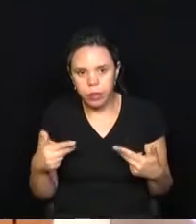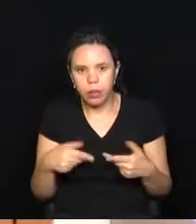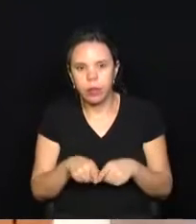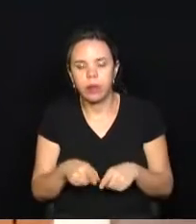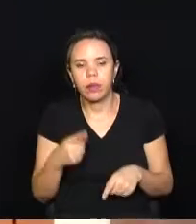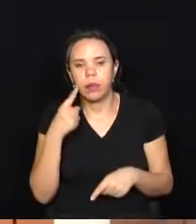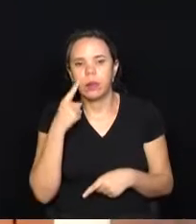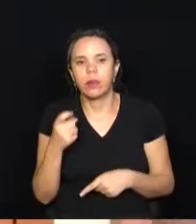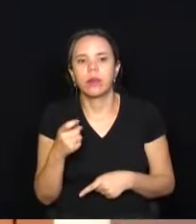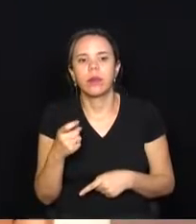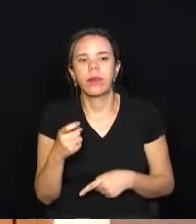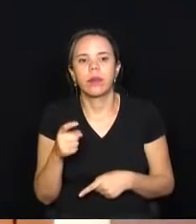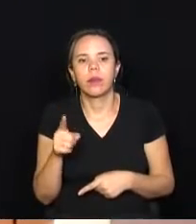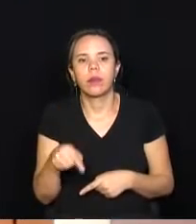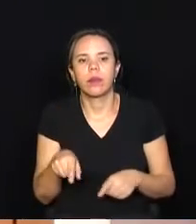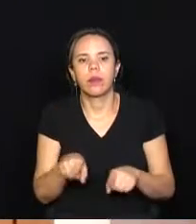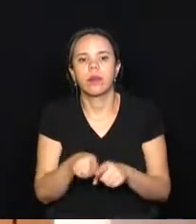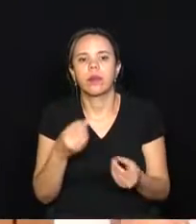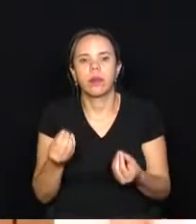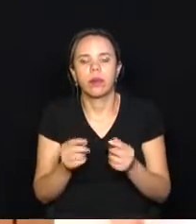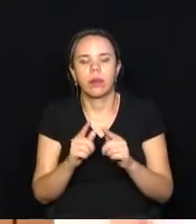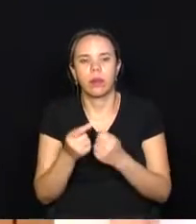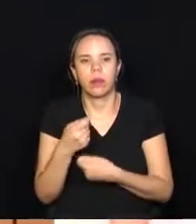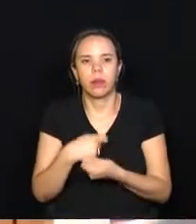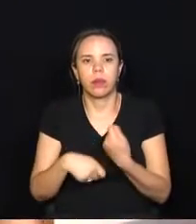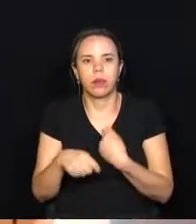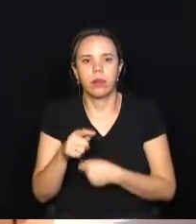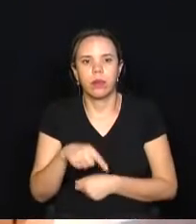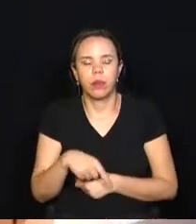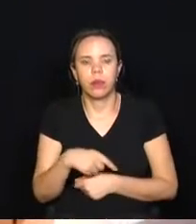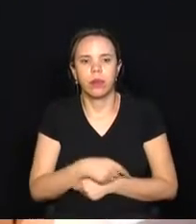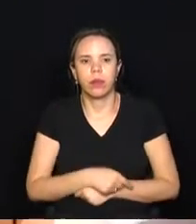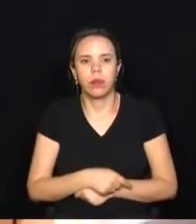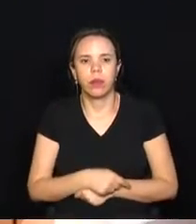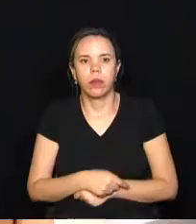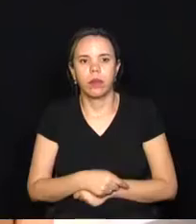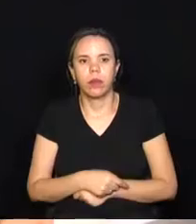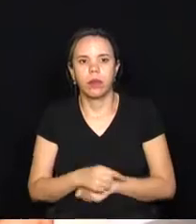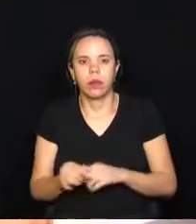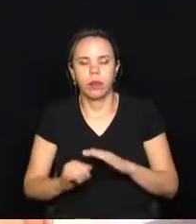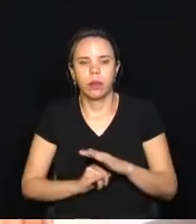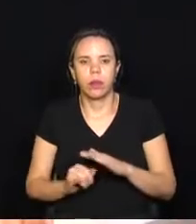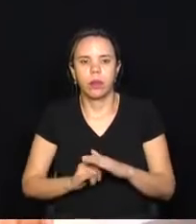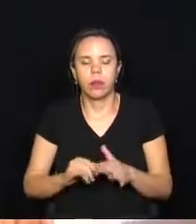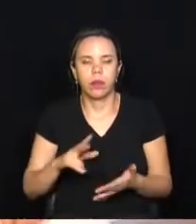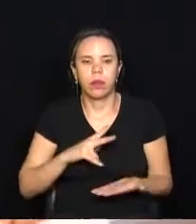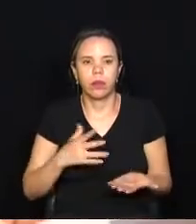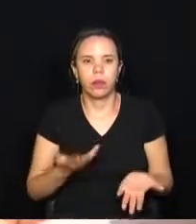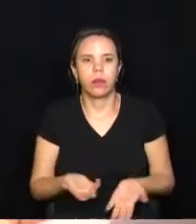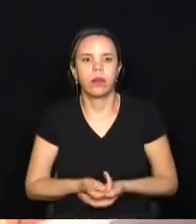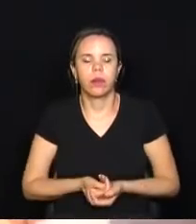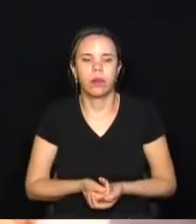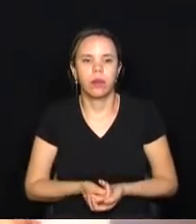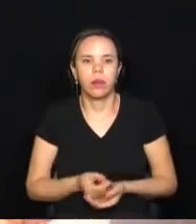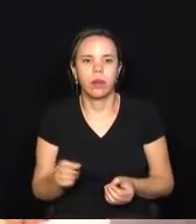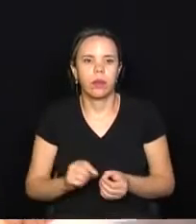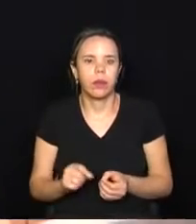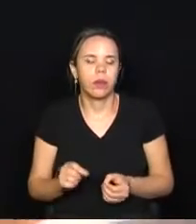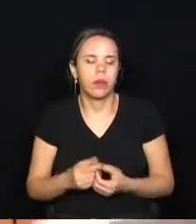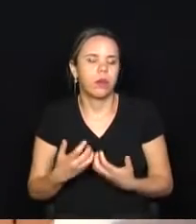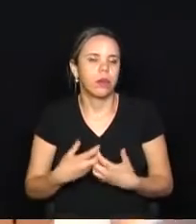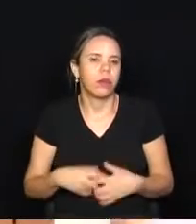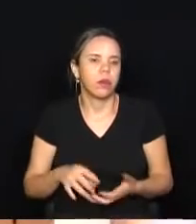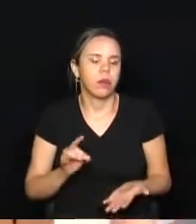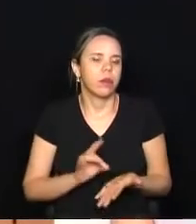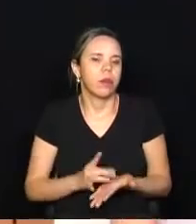muito interessante também é como é que a gestão dessa instituição privada, tá, realiza. Como é que ela realiza?